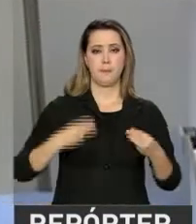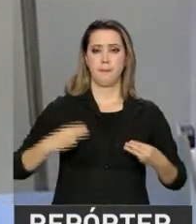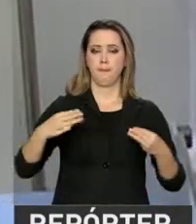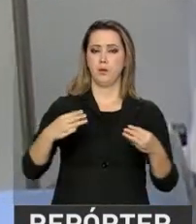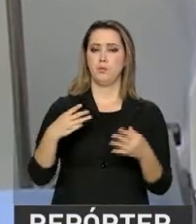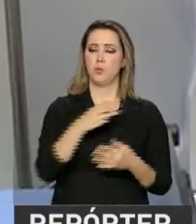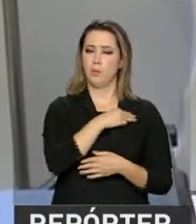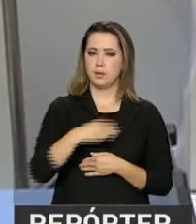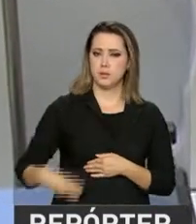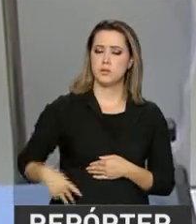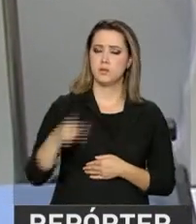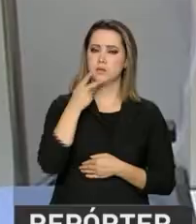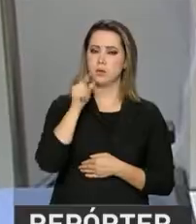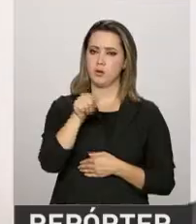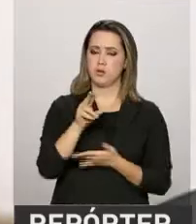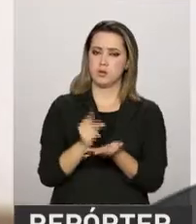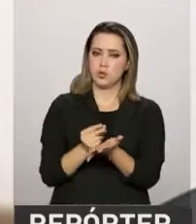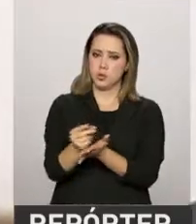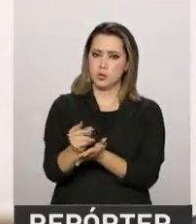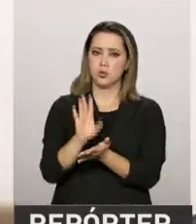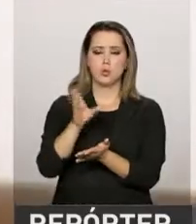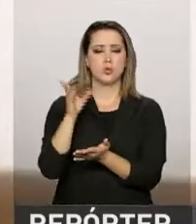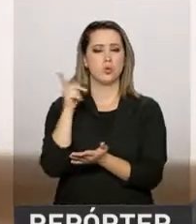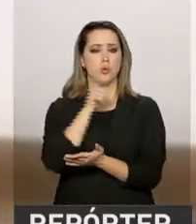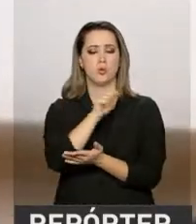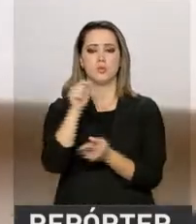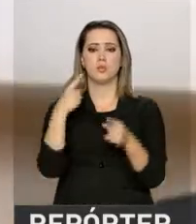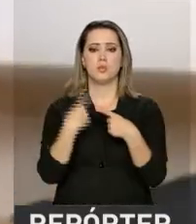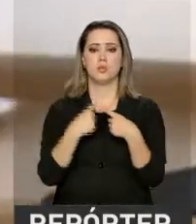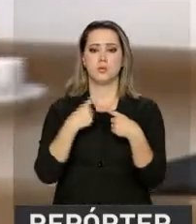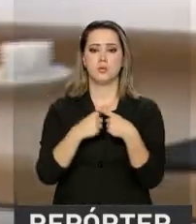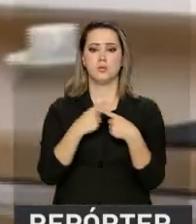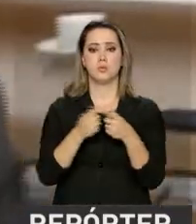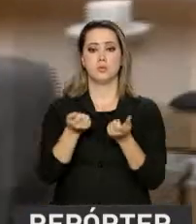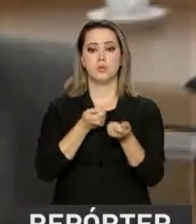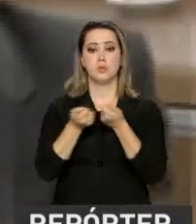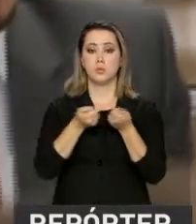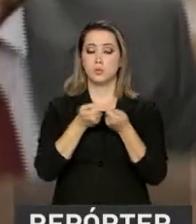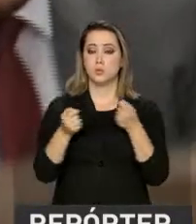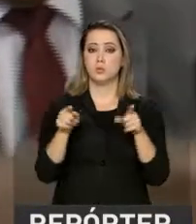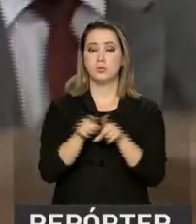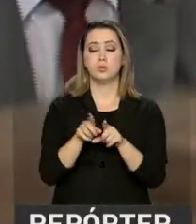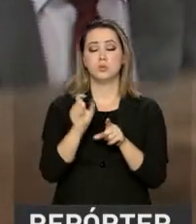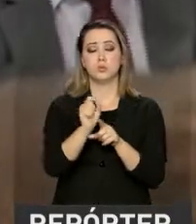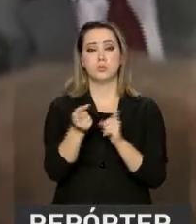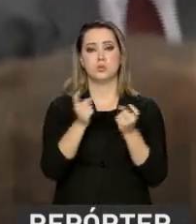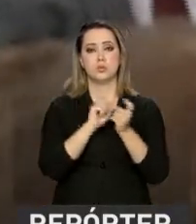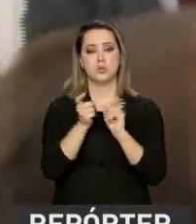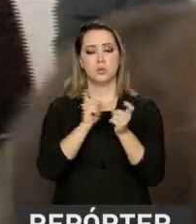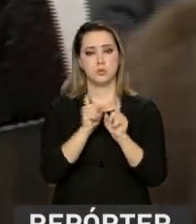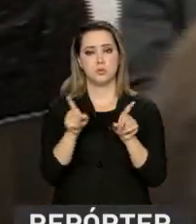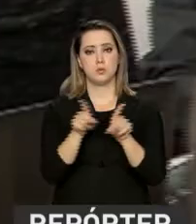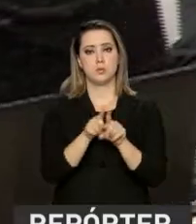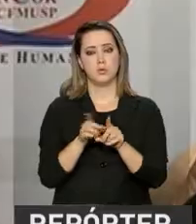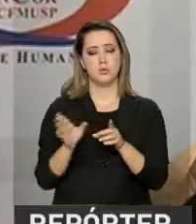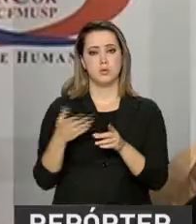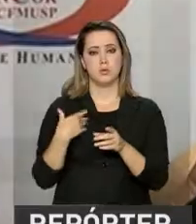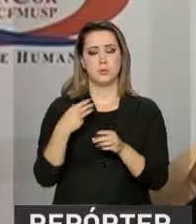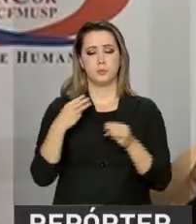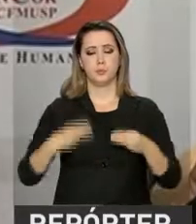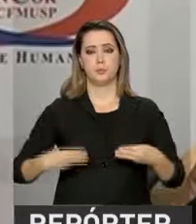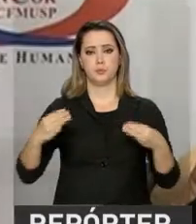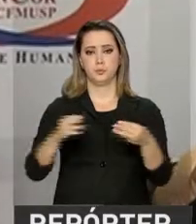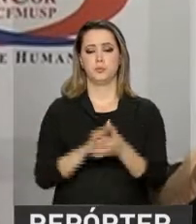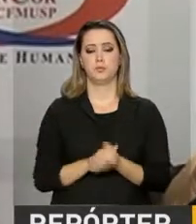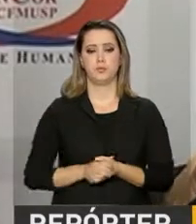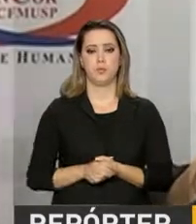esse e outros aumentos de recursos só são possíveis por causa da política de austeridade e gestão adotadas pelo ministério não é só